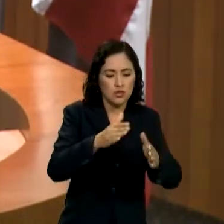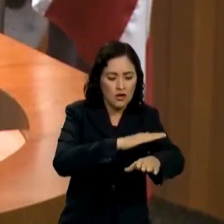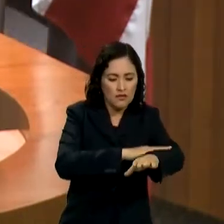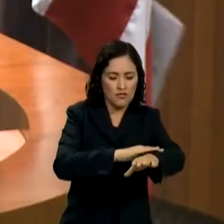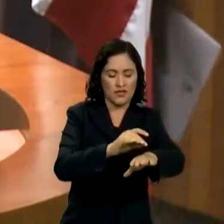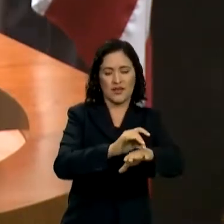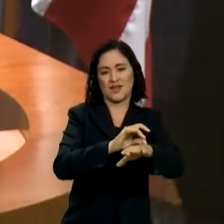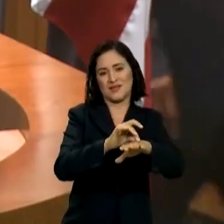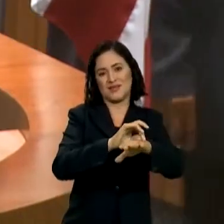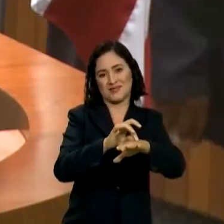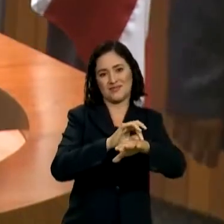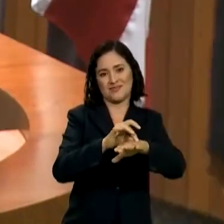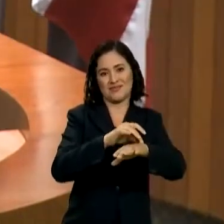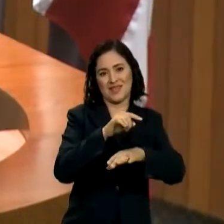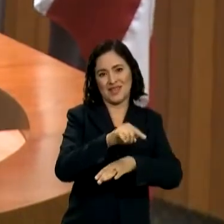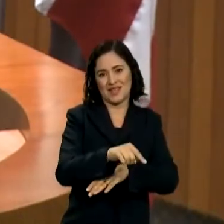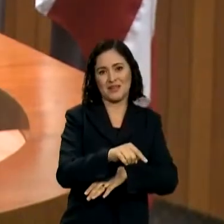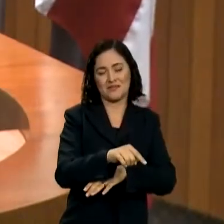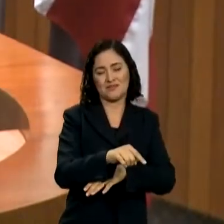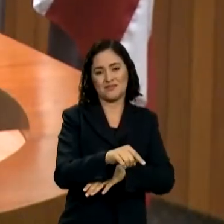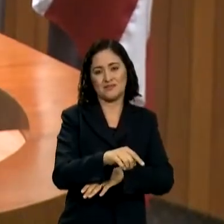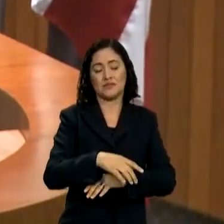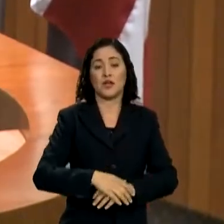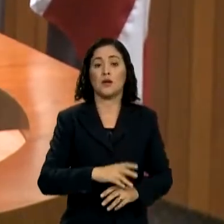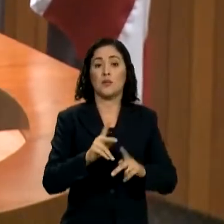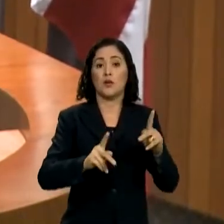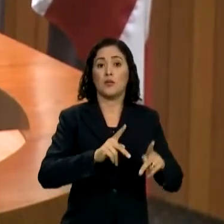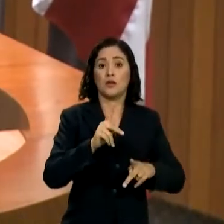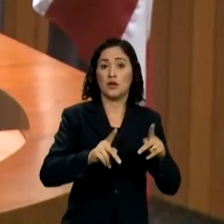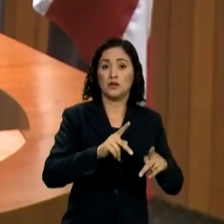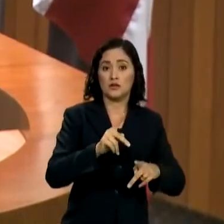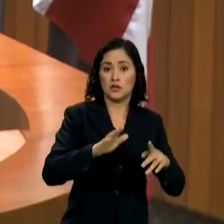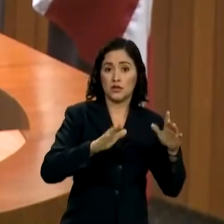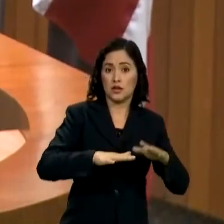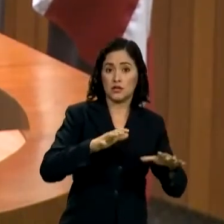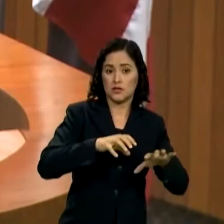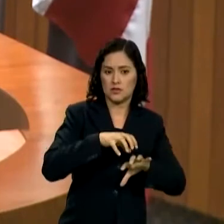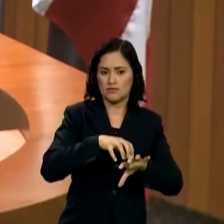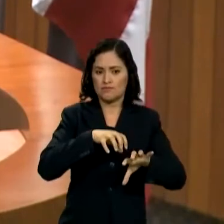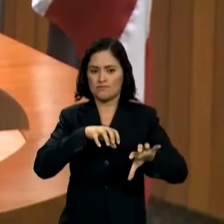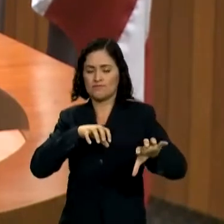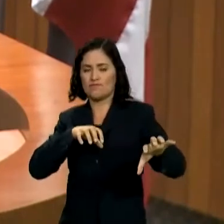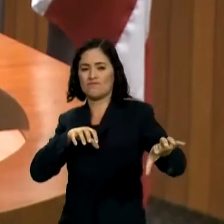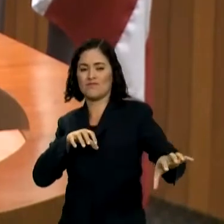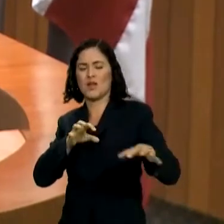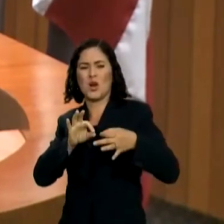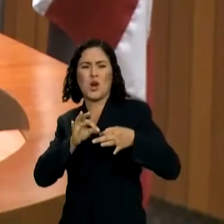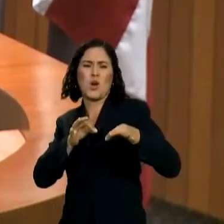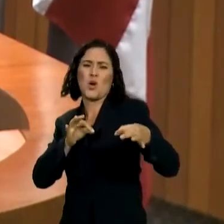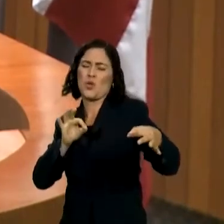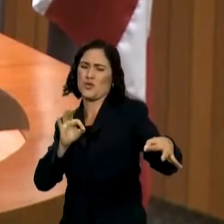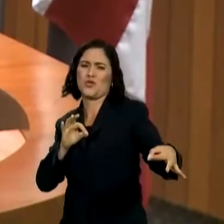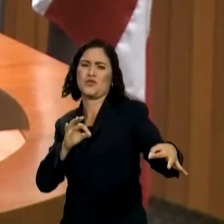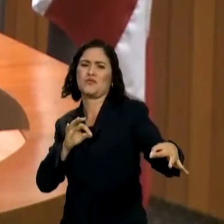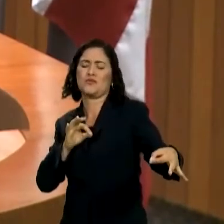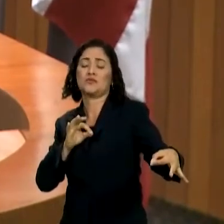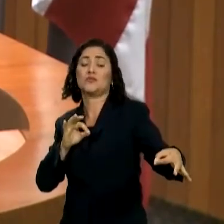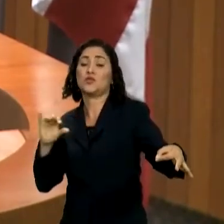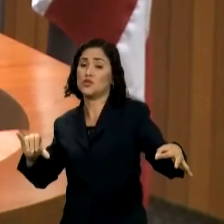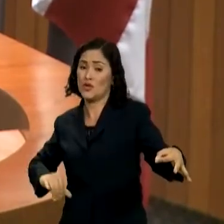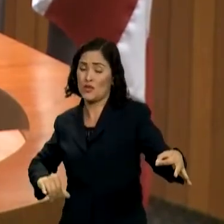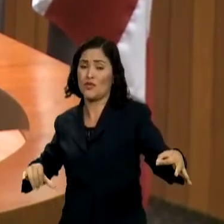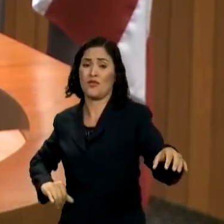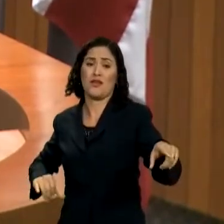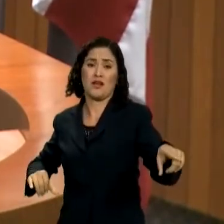município afastado aqui da capital e que tem sofrido. E é através da ação de cada deputado aqui que a gente